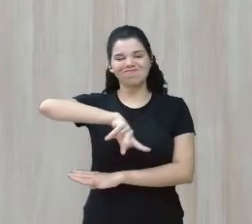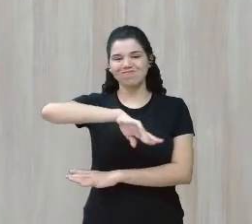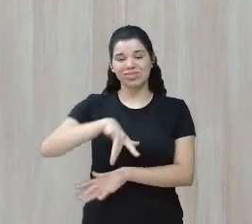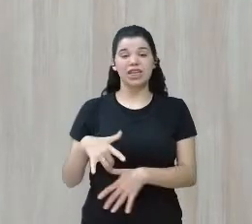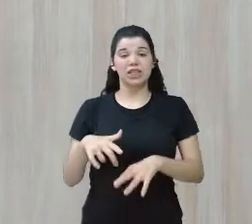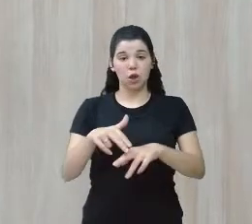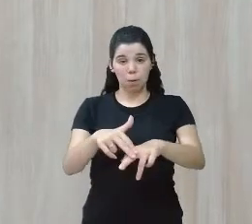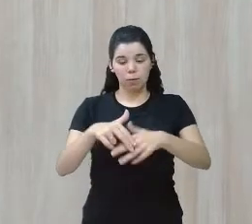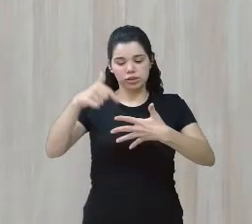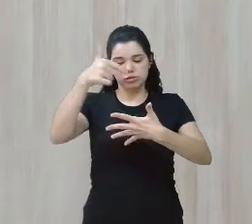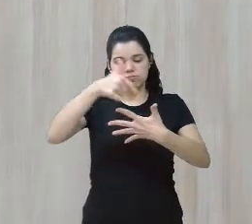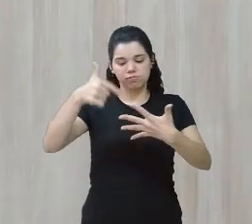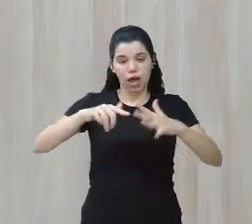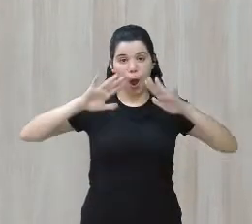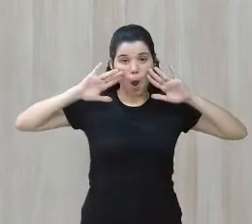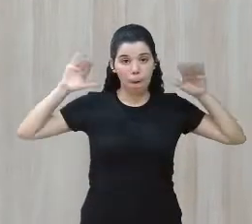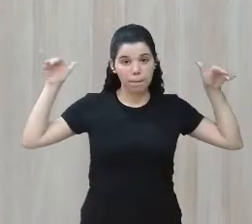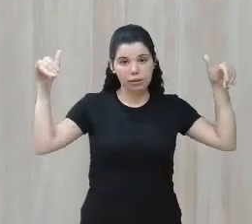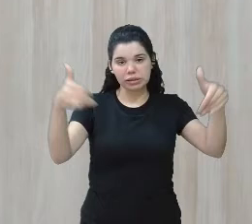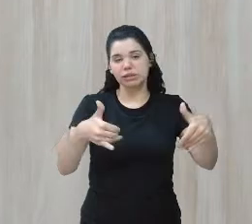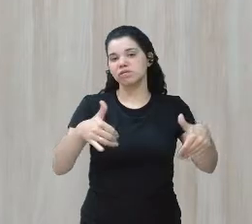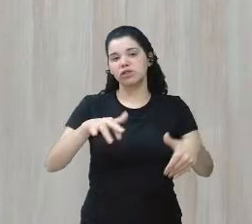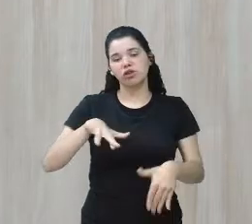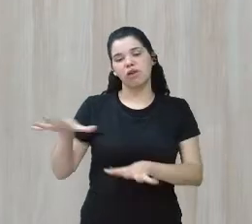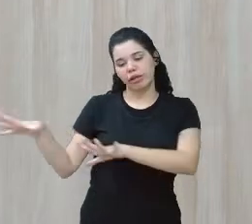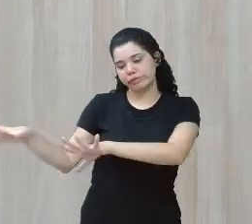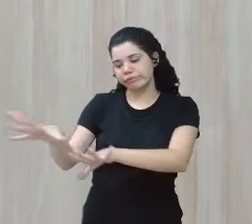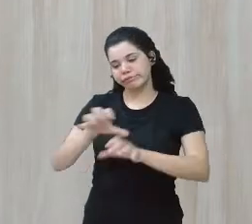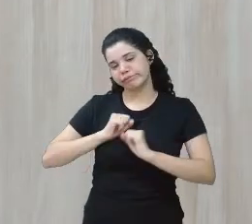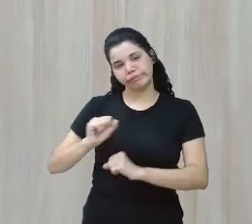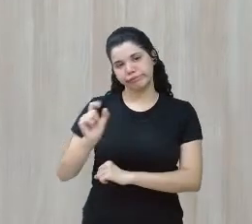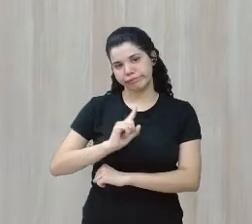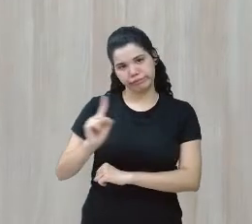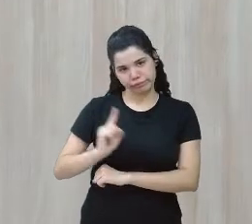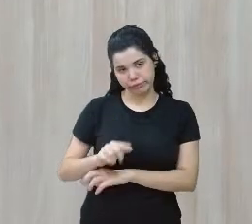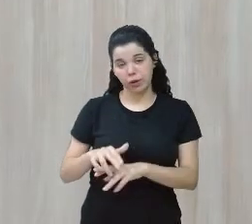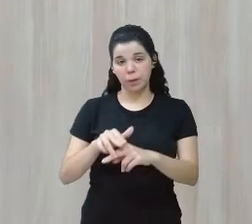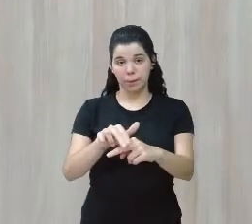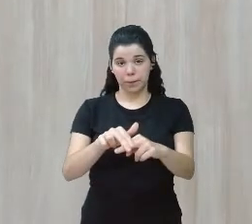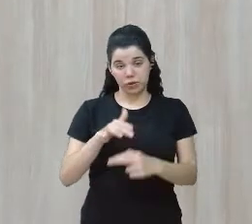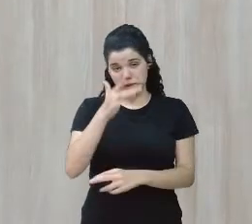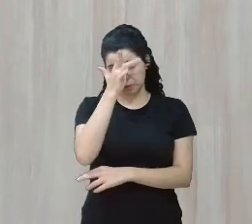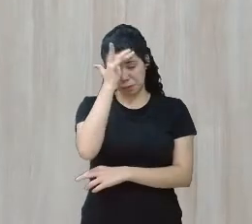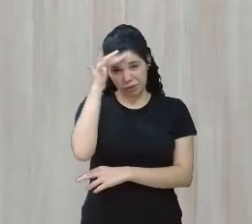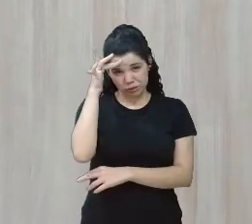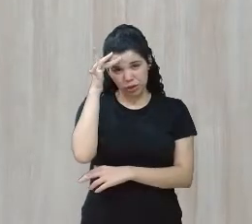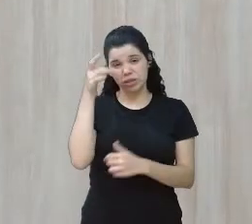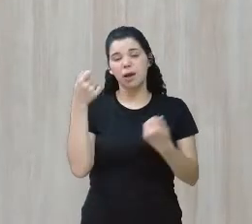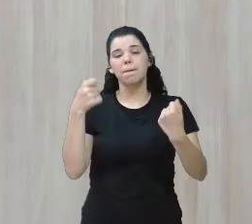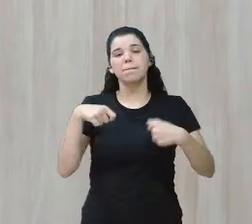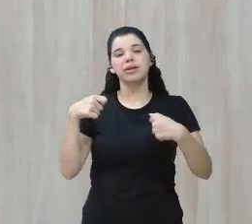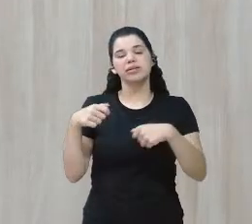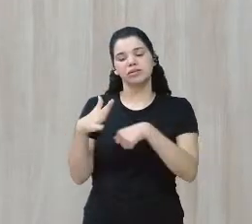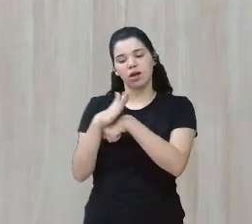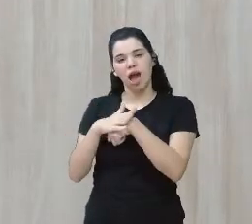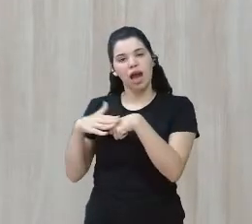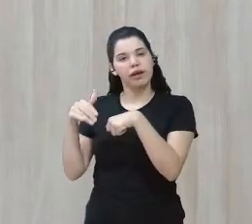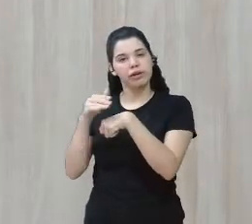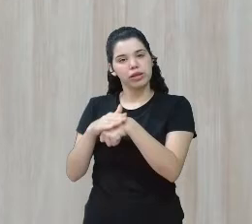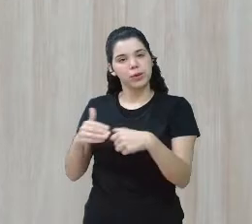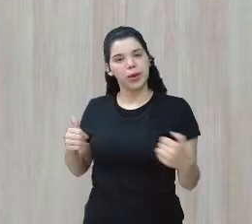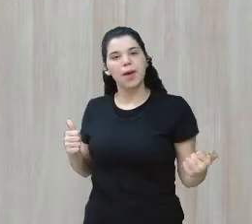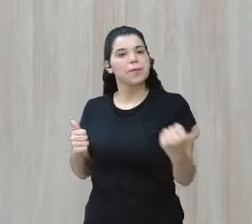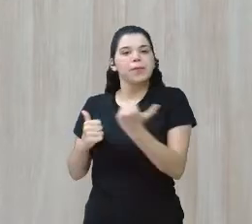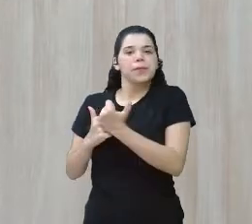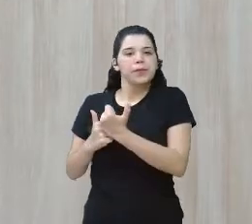nós fizermos não vai contaminar ninguém, tá certo? Então, essas pessoas realmente precisam de apoio,